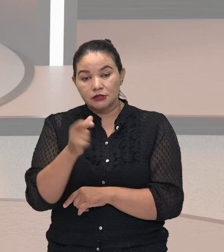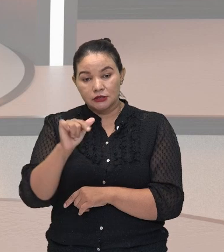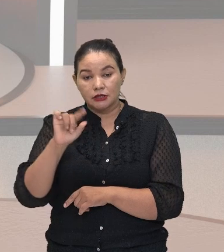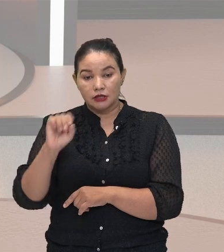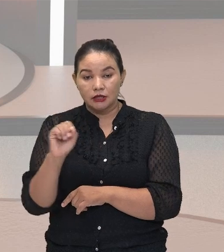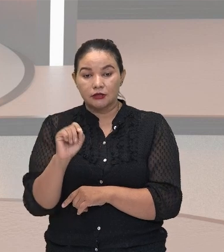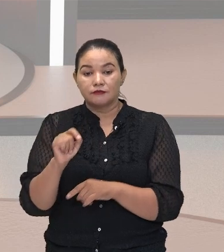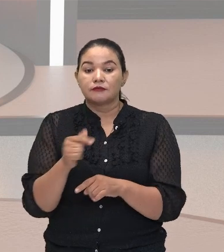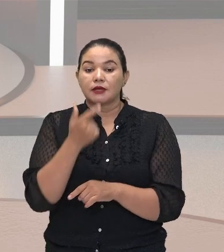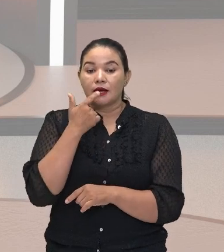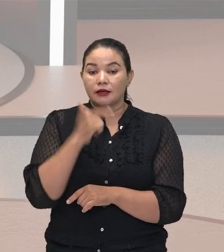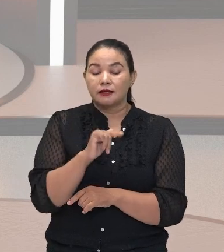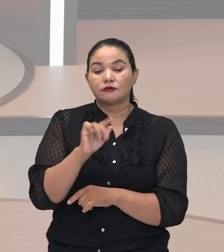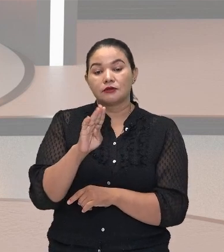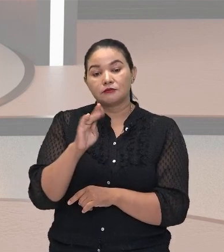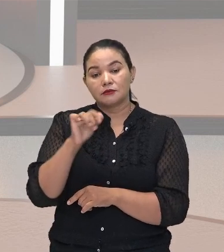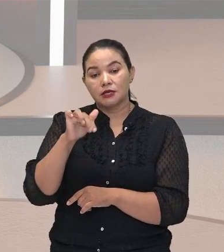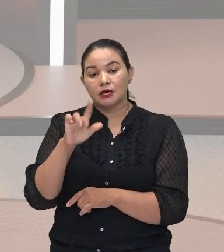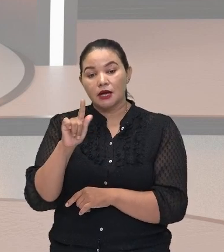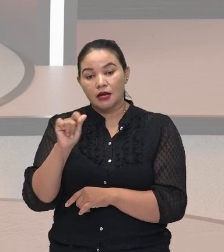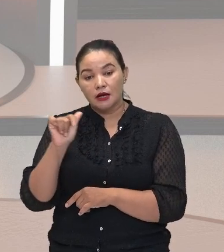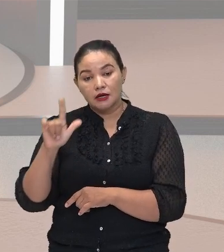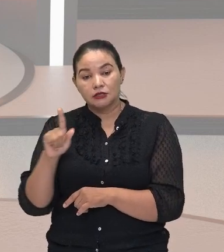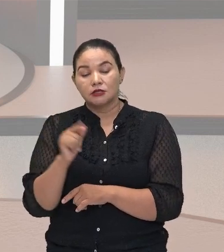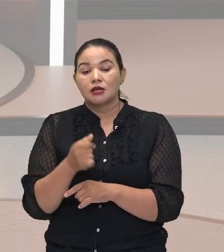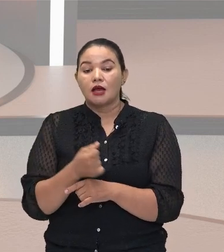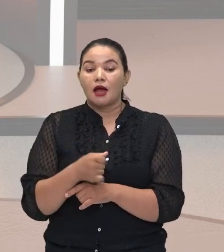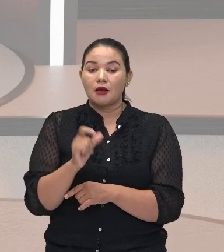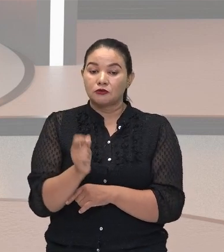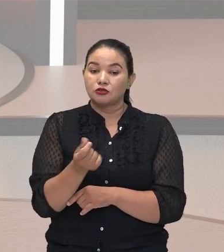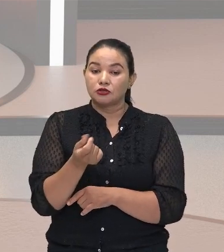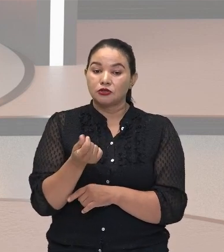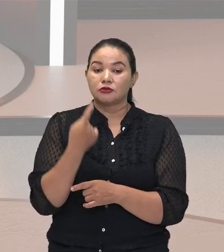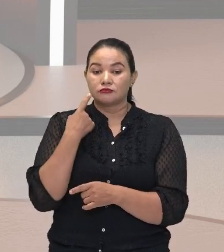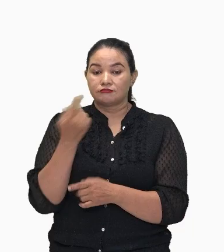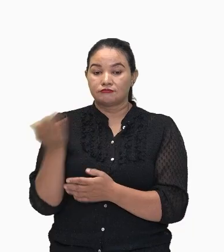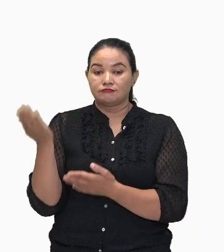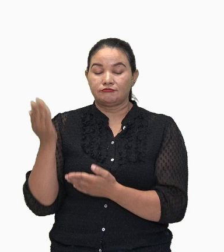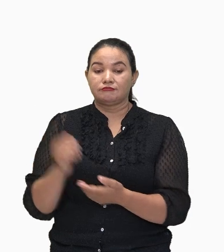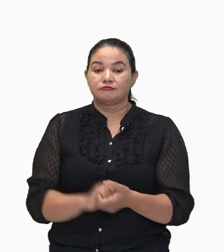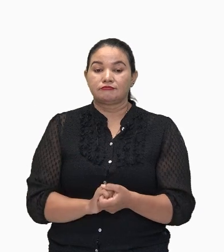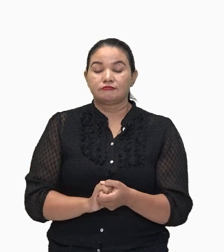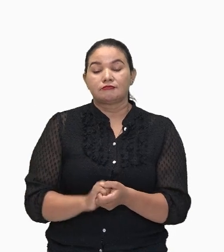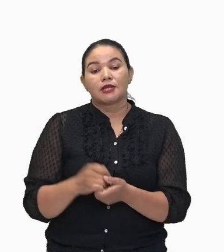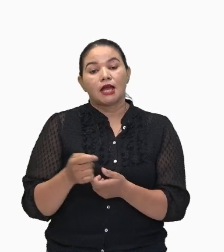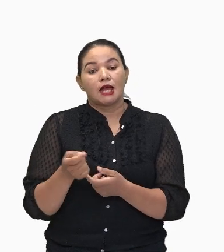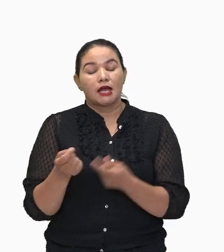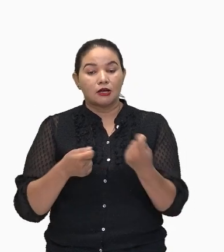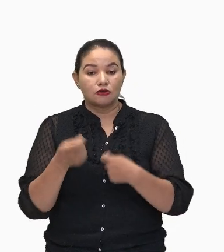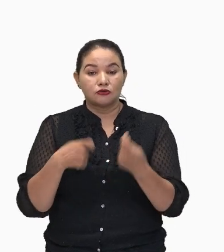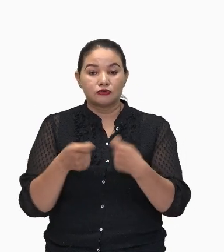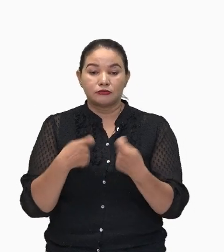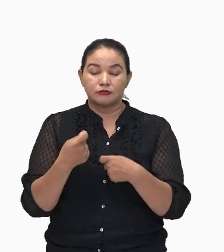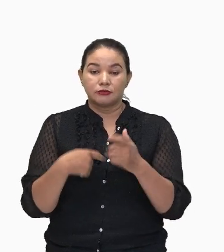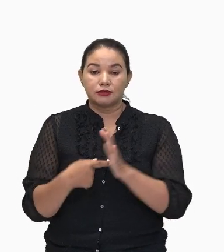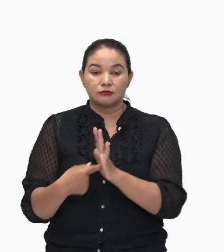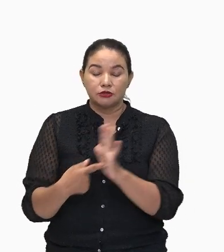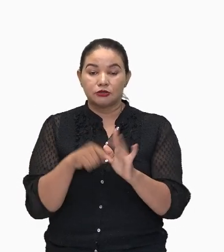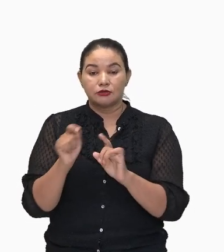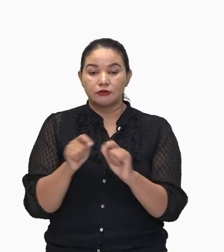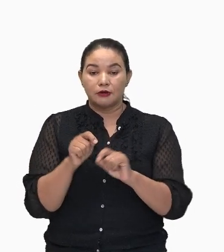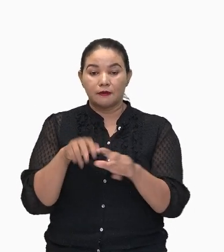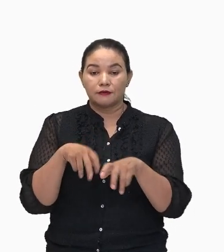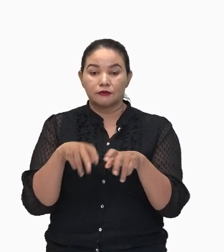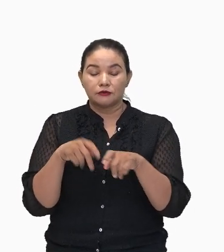é o Bengali e a moeda oficial Taka de Bangladesh. Na economia, a gente vai destacar que a agricultura